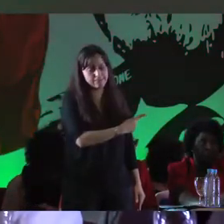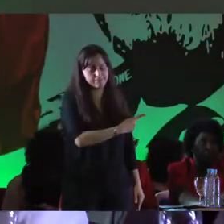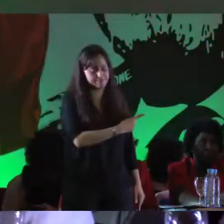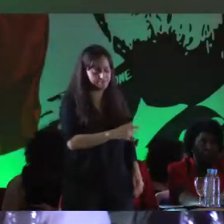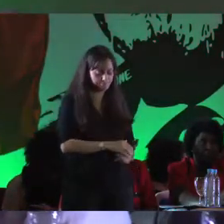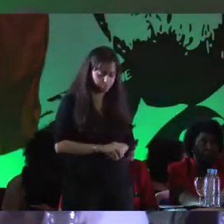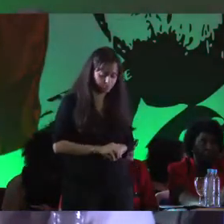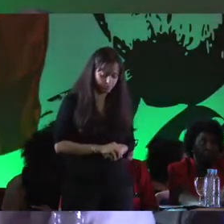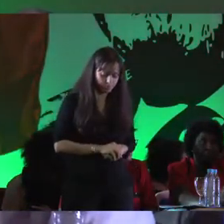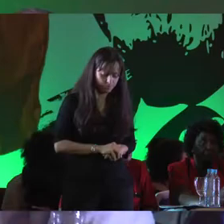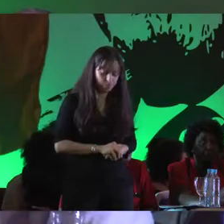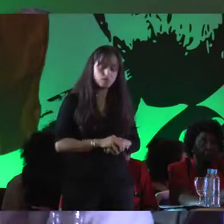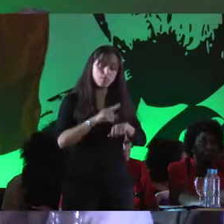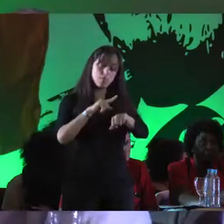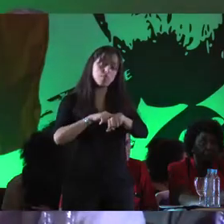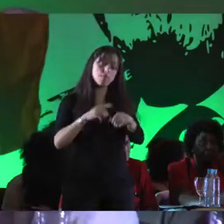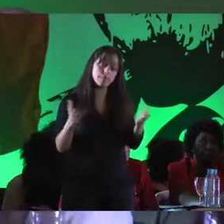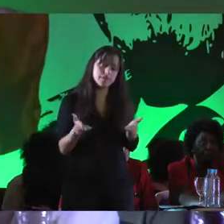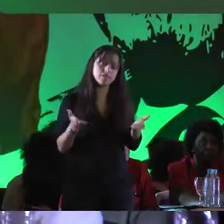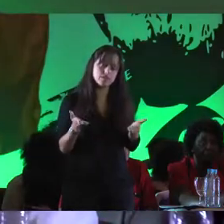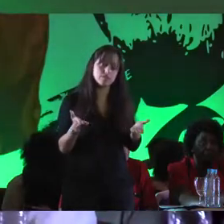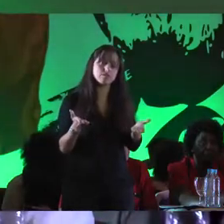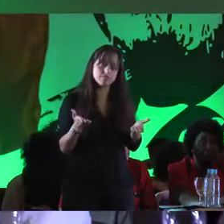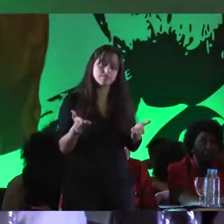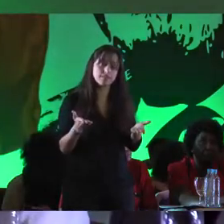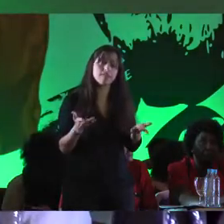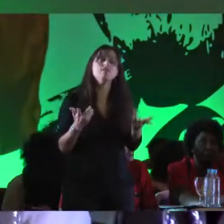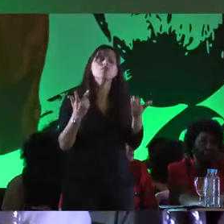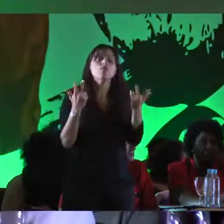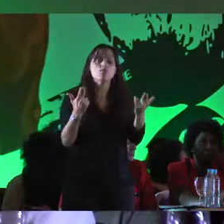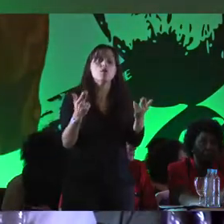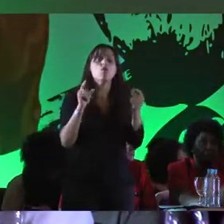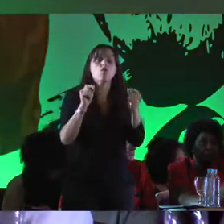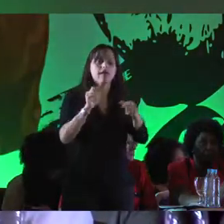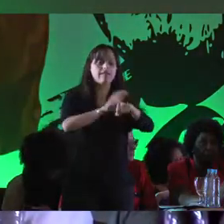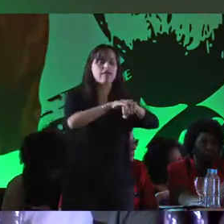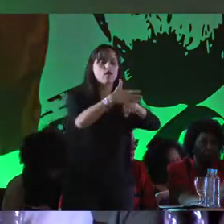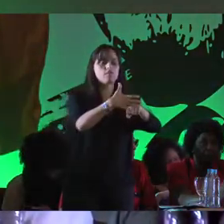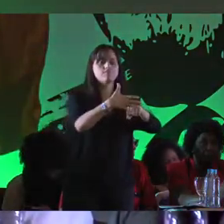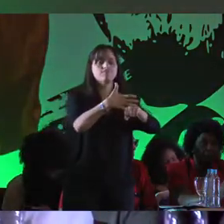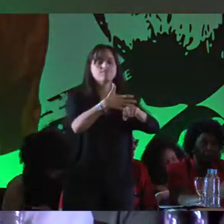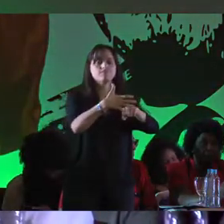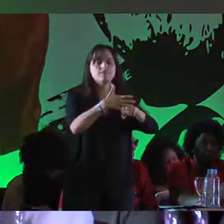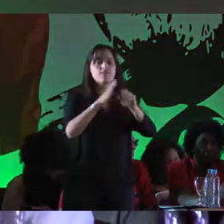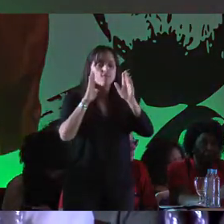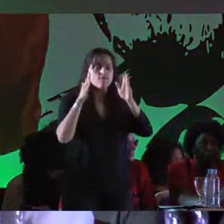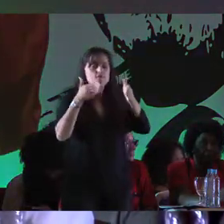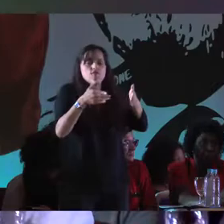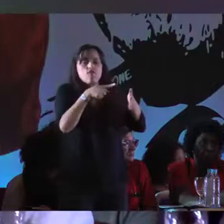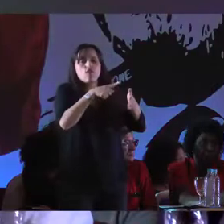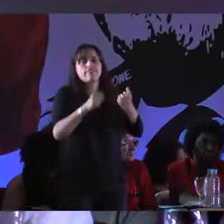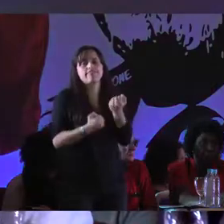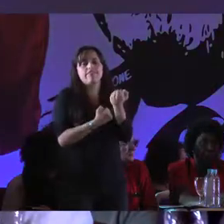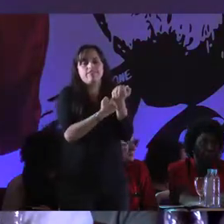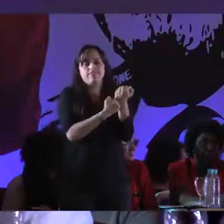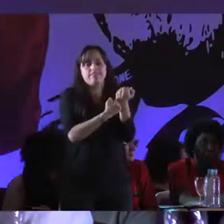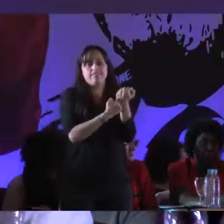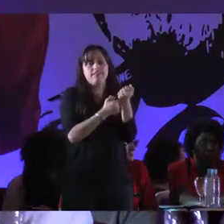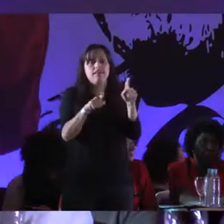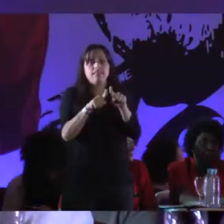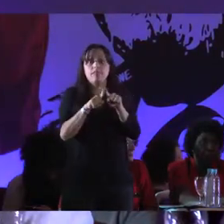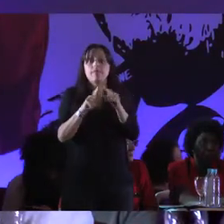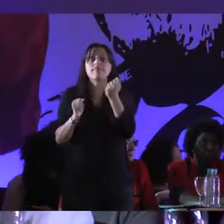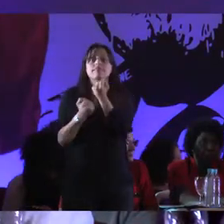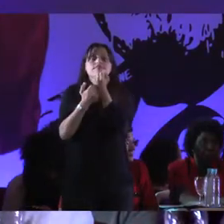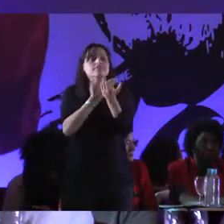momento, se confunde com a defesa da democracia e do povo trabalhador brasileiro. Nós podemos ter vários